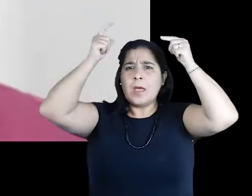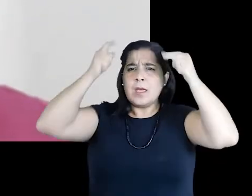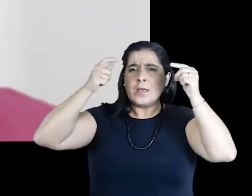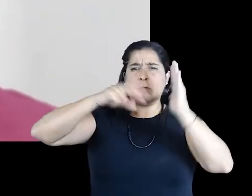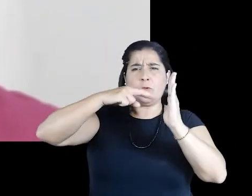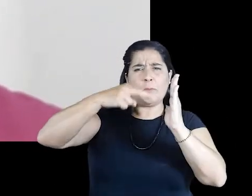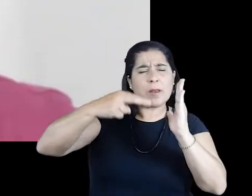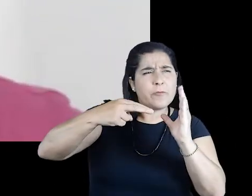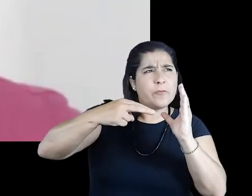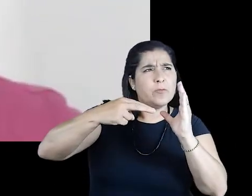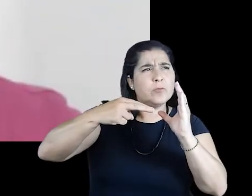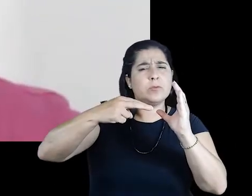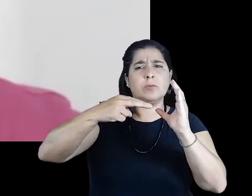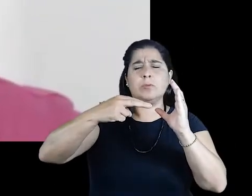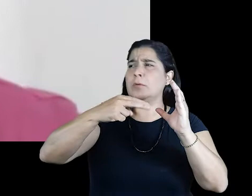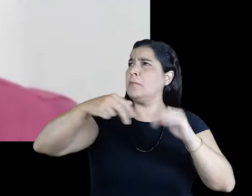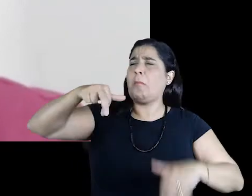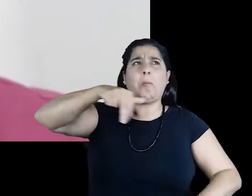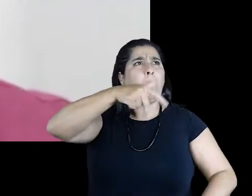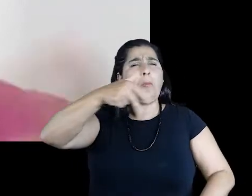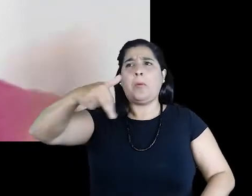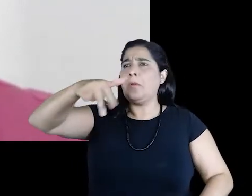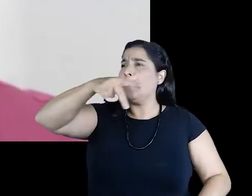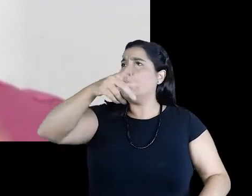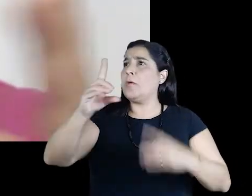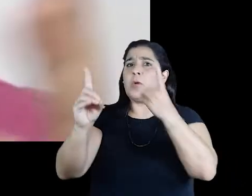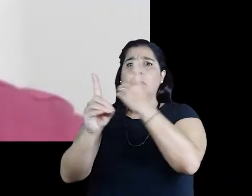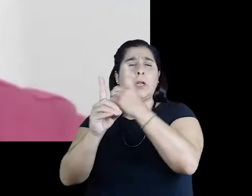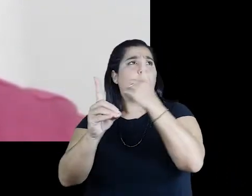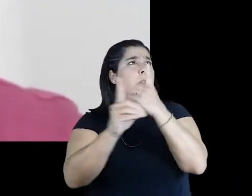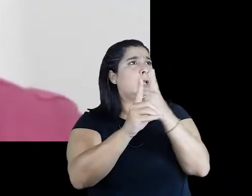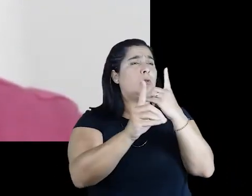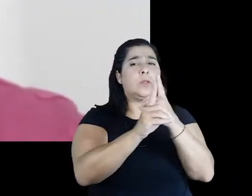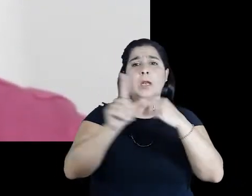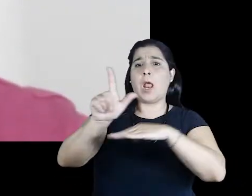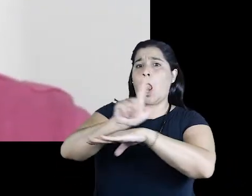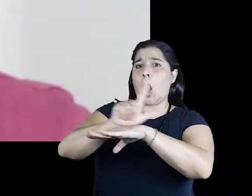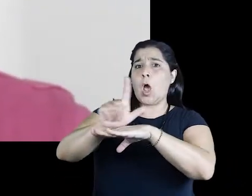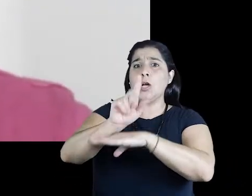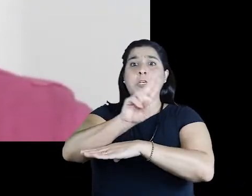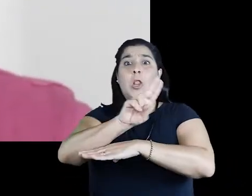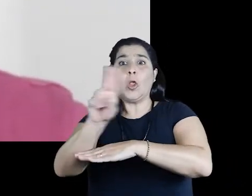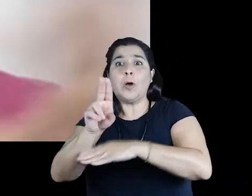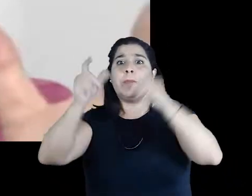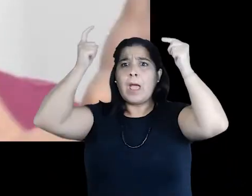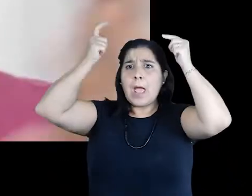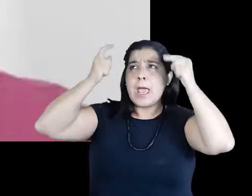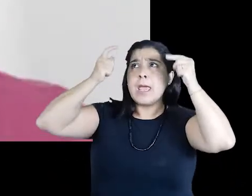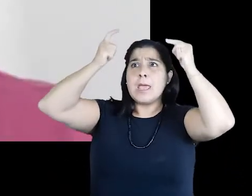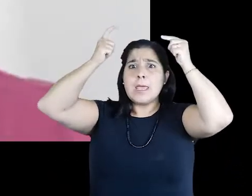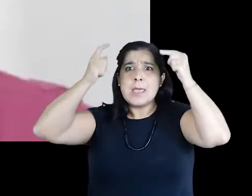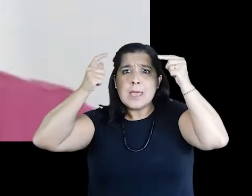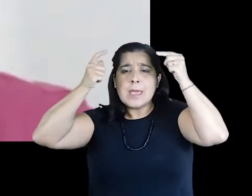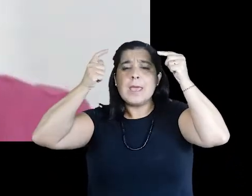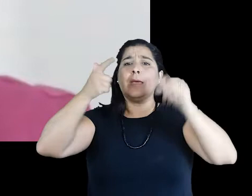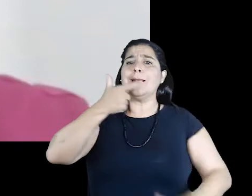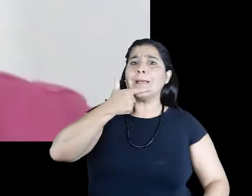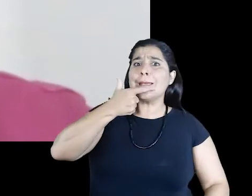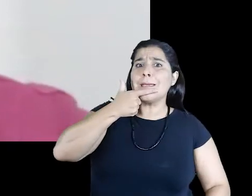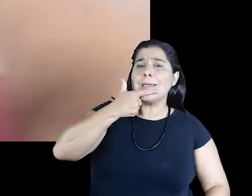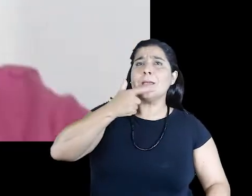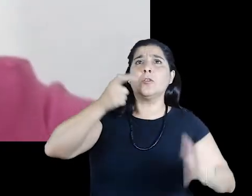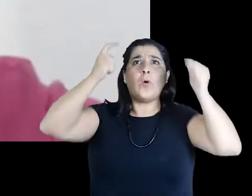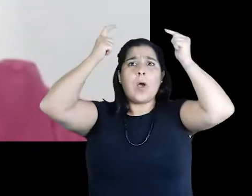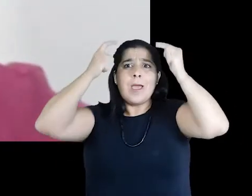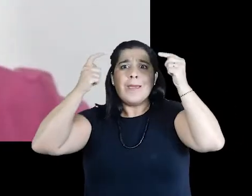dos Parafusos. E circulando naquele dia, eu encontrei mais umas duas ou três lojas que eram o Rei. Então, o Rei dos Queijos,